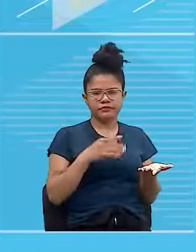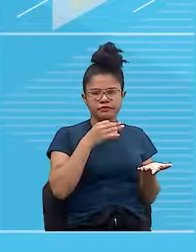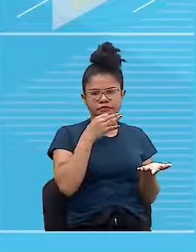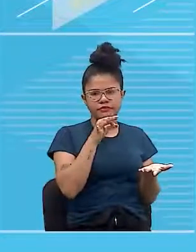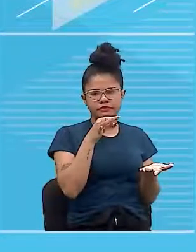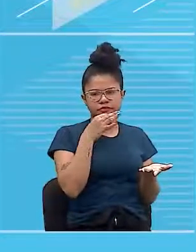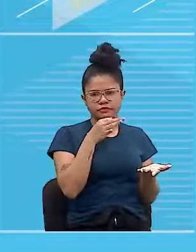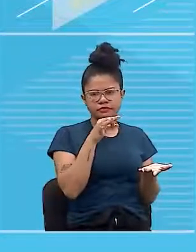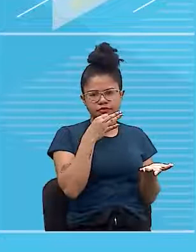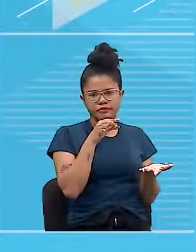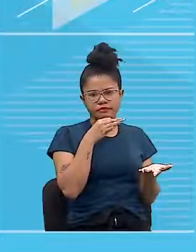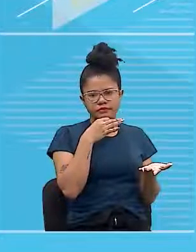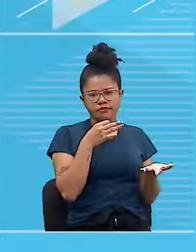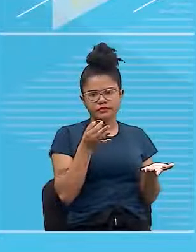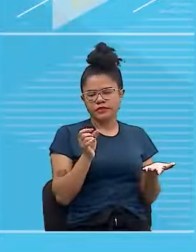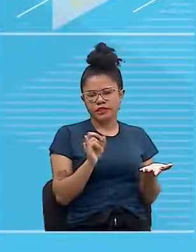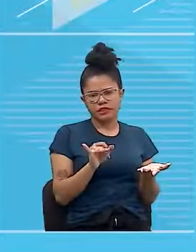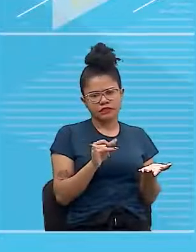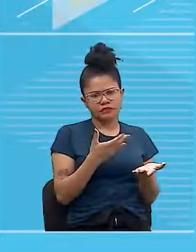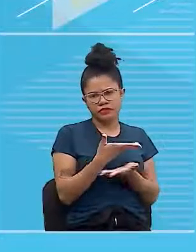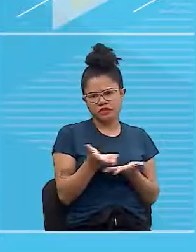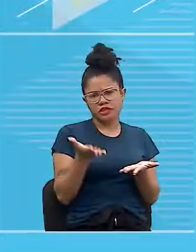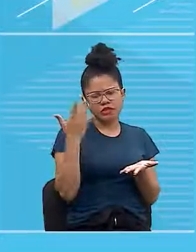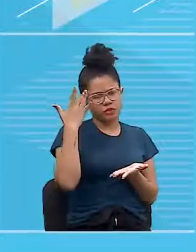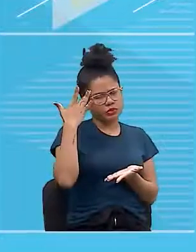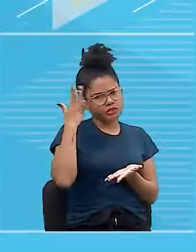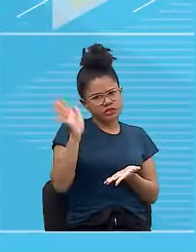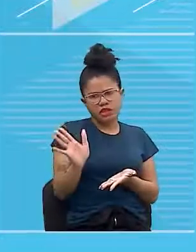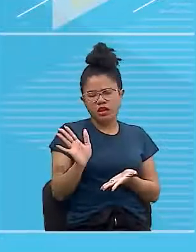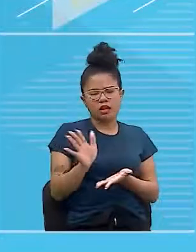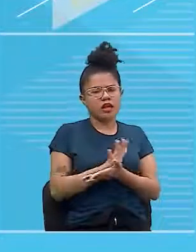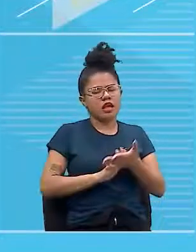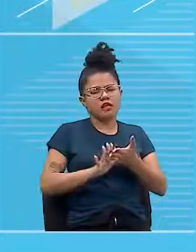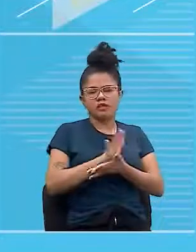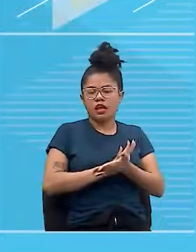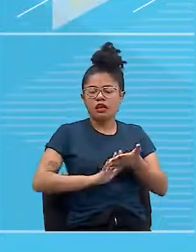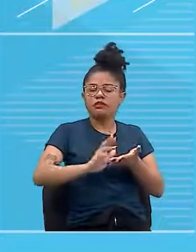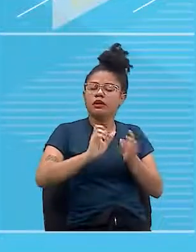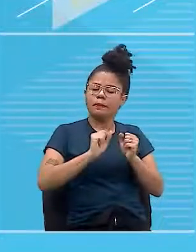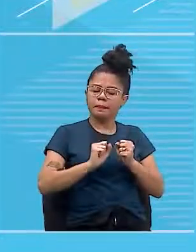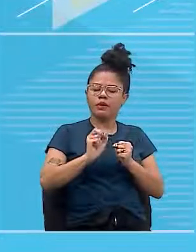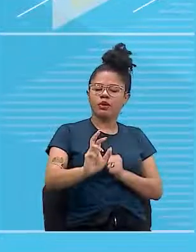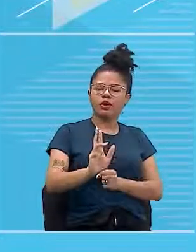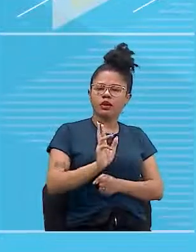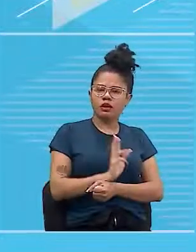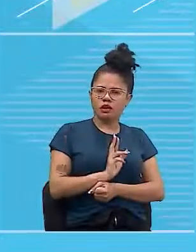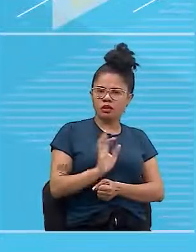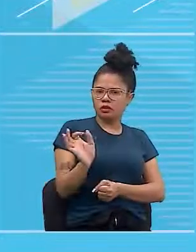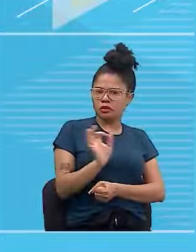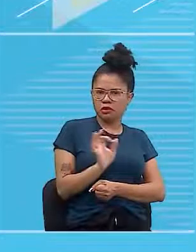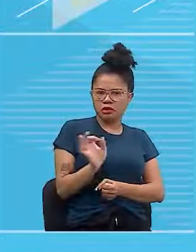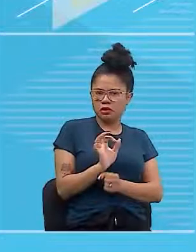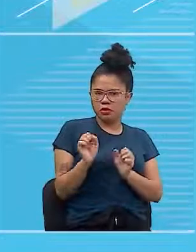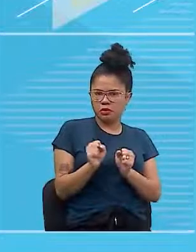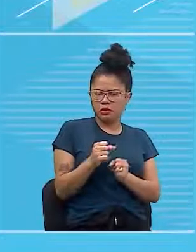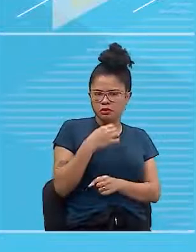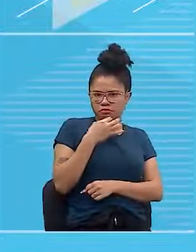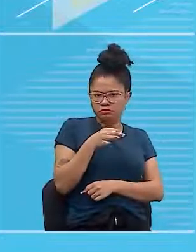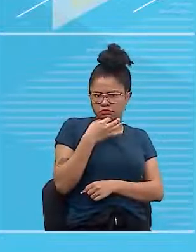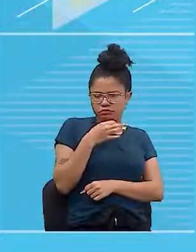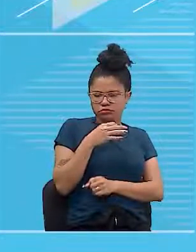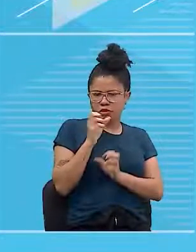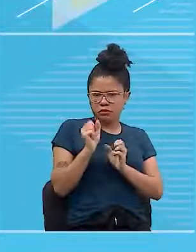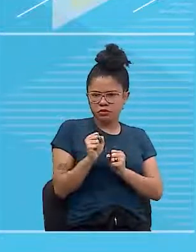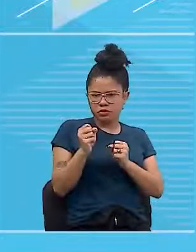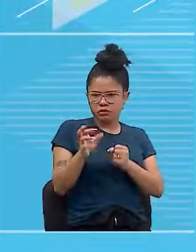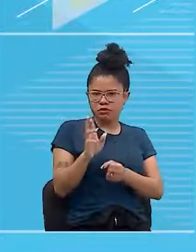não acho nada diga aqui ninguém acha nada aqui ninguém pode opinar pode dizer